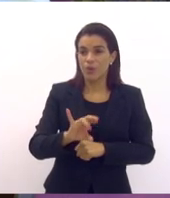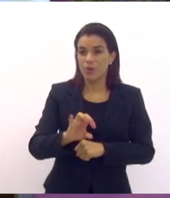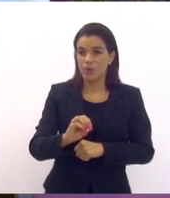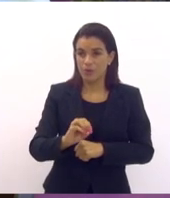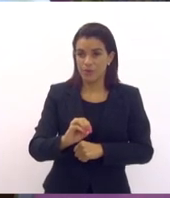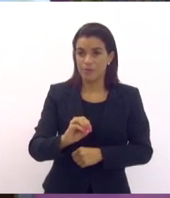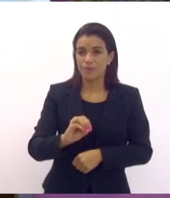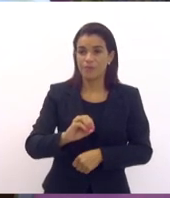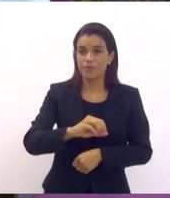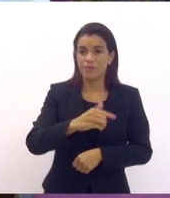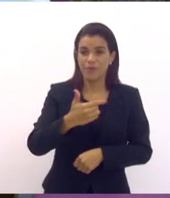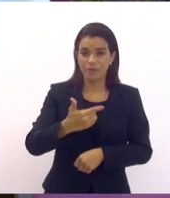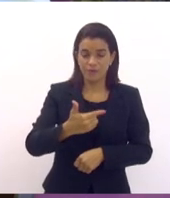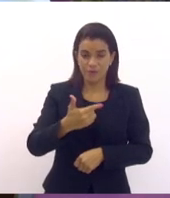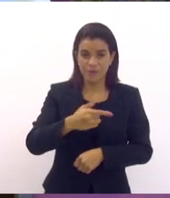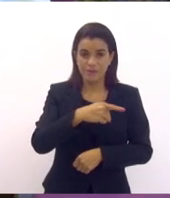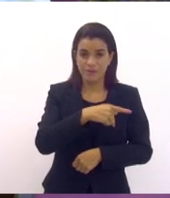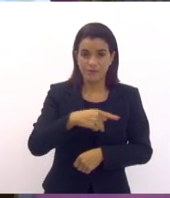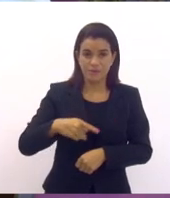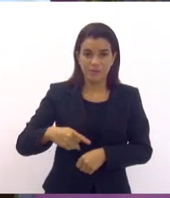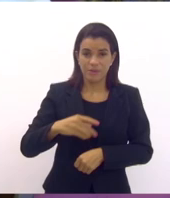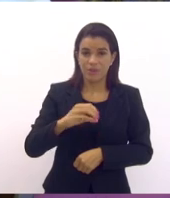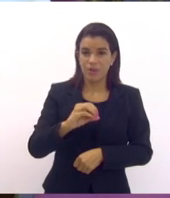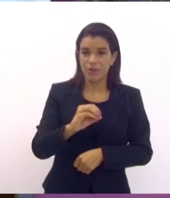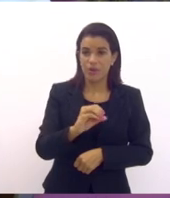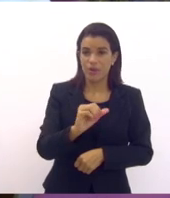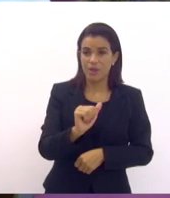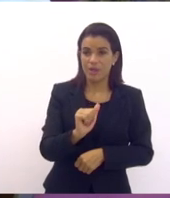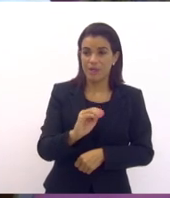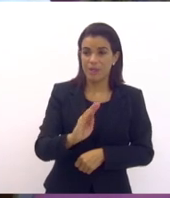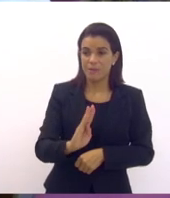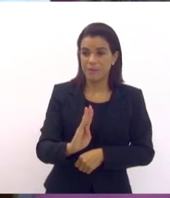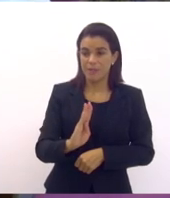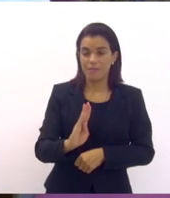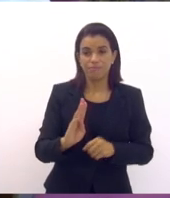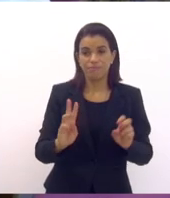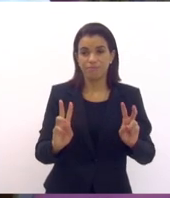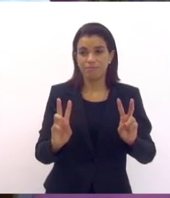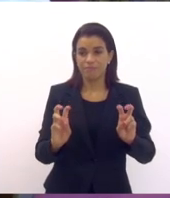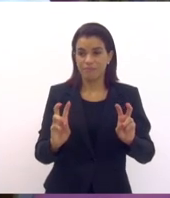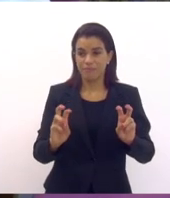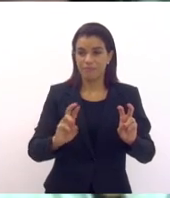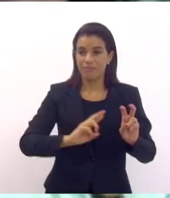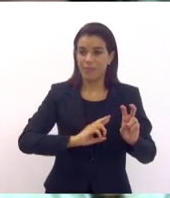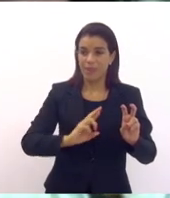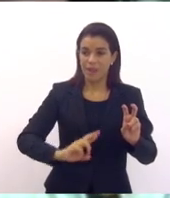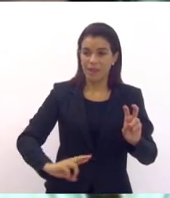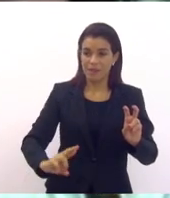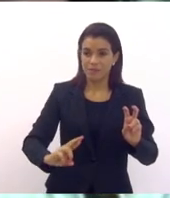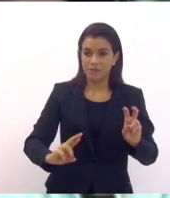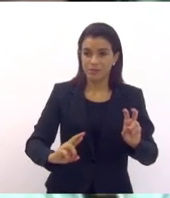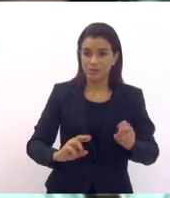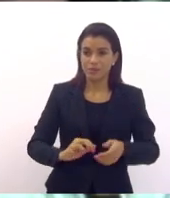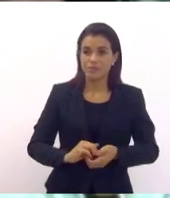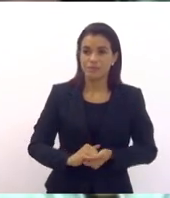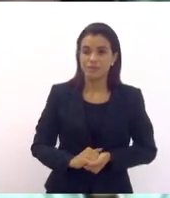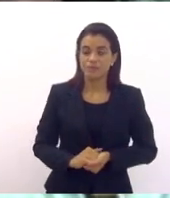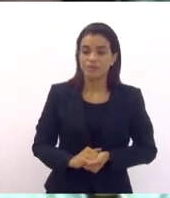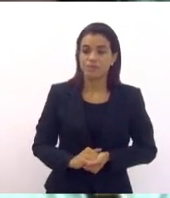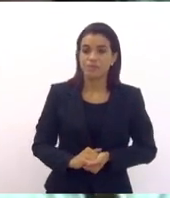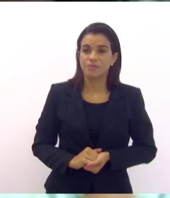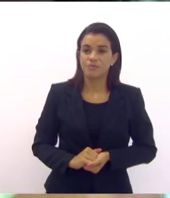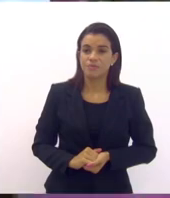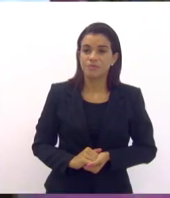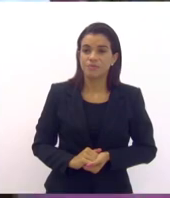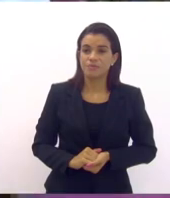justamente da OAB no no nosso tema que é religioso Então